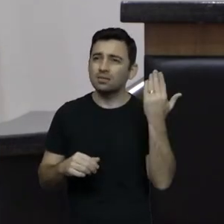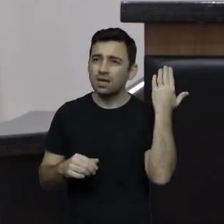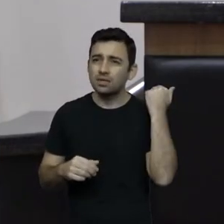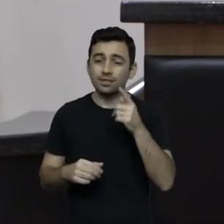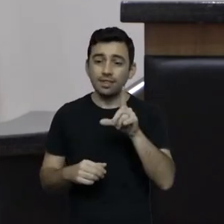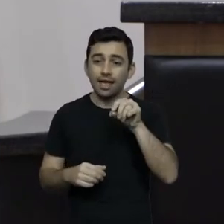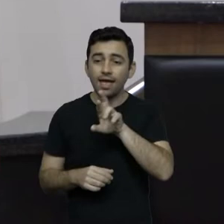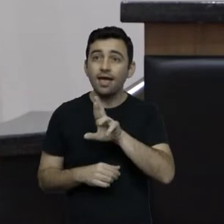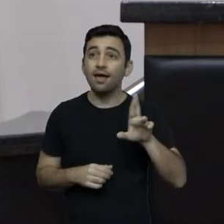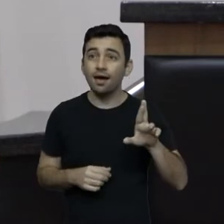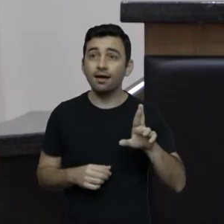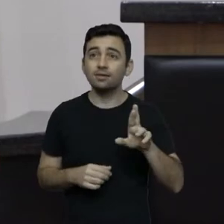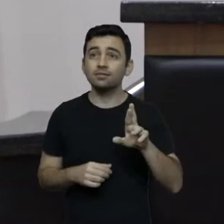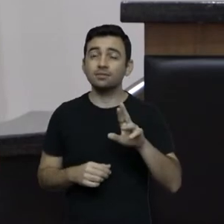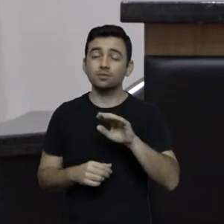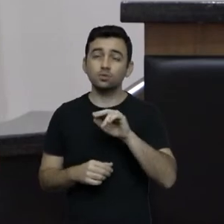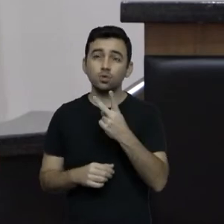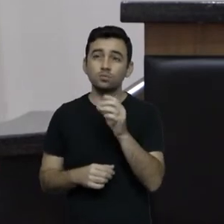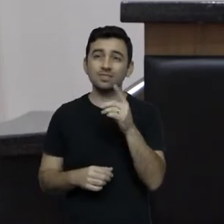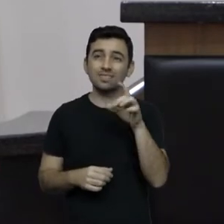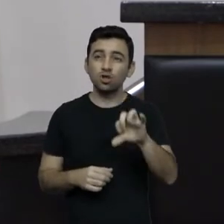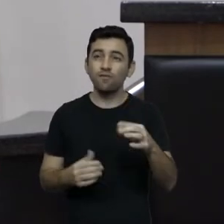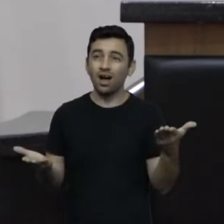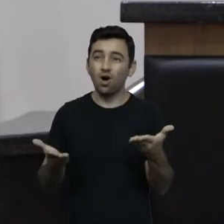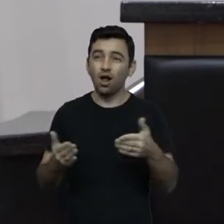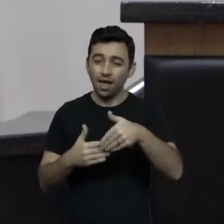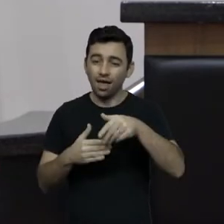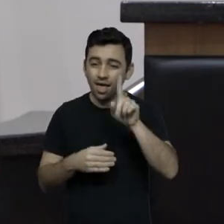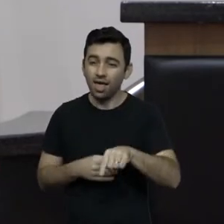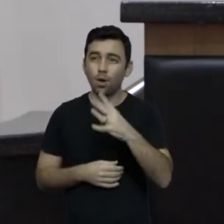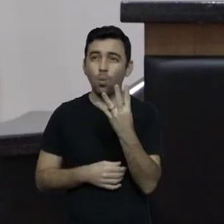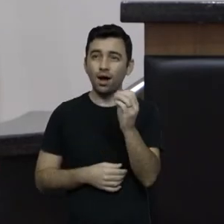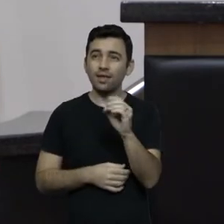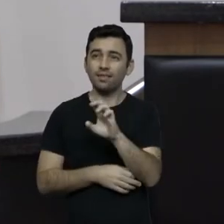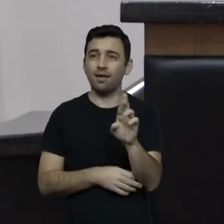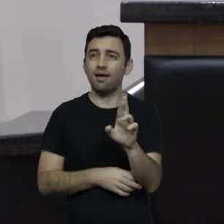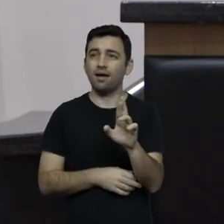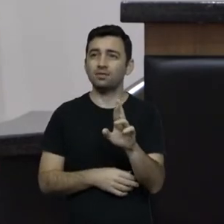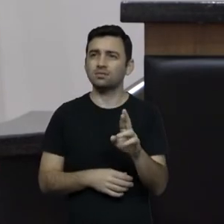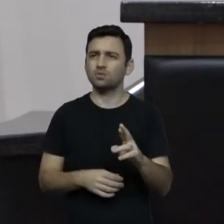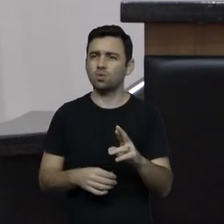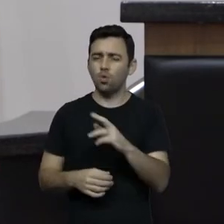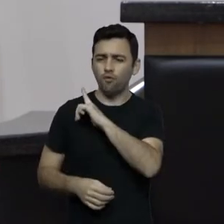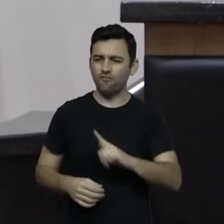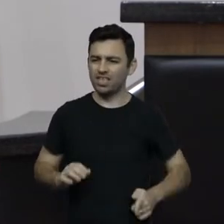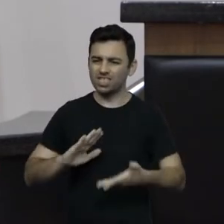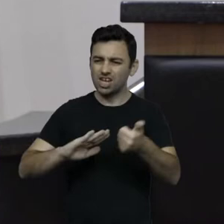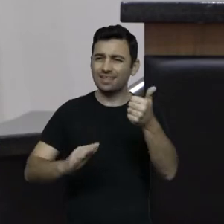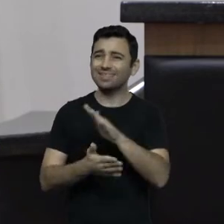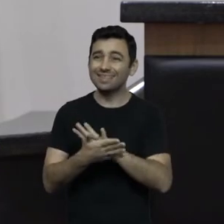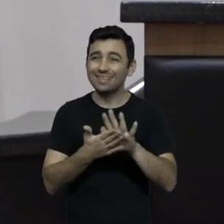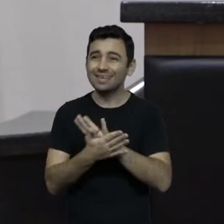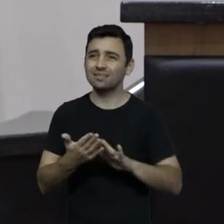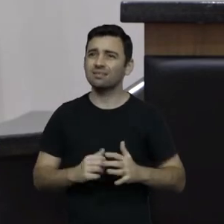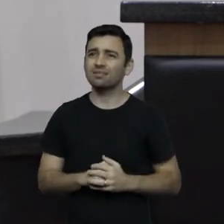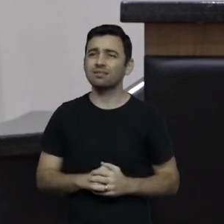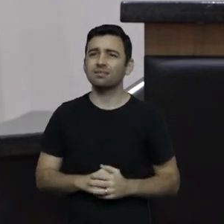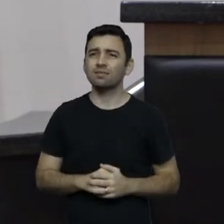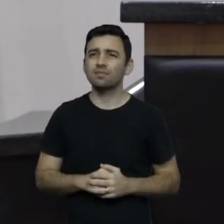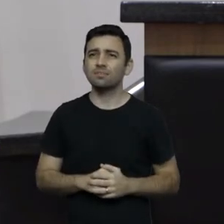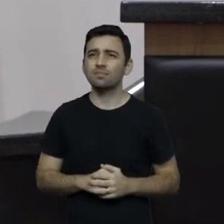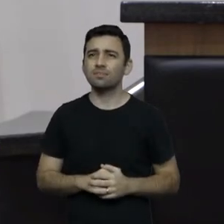2019 o ICMS agora 40 reais que o governo não tirou nada a mata